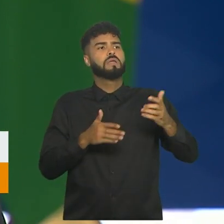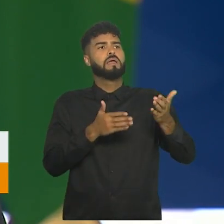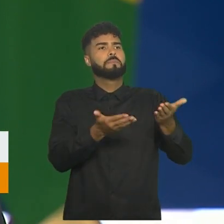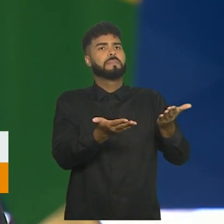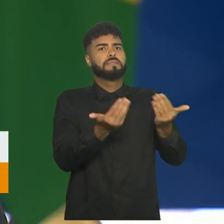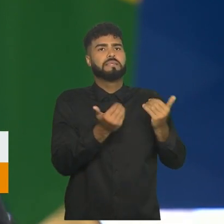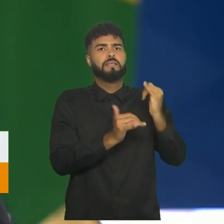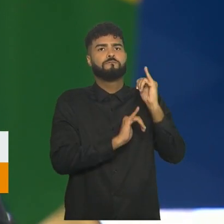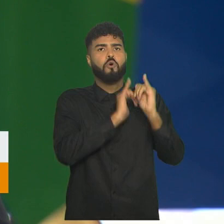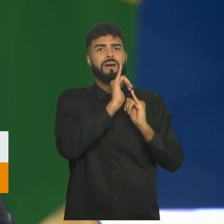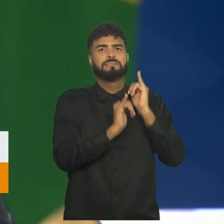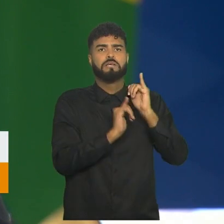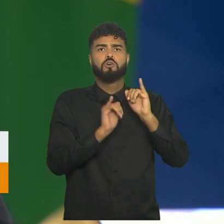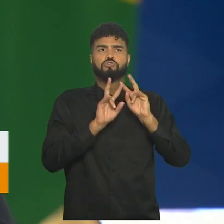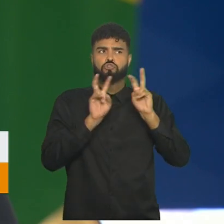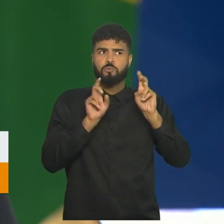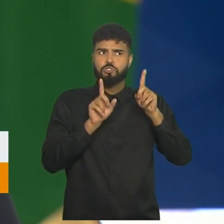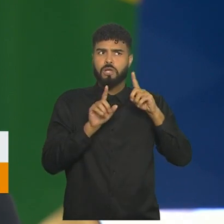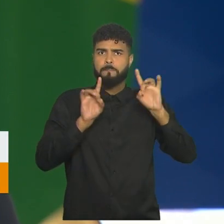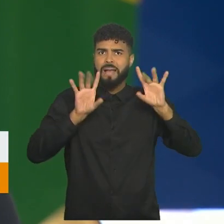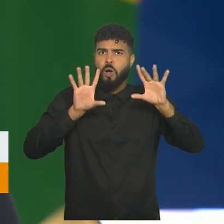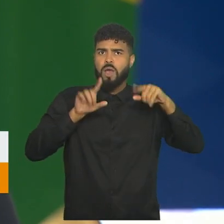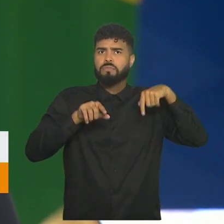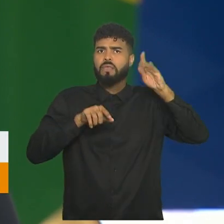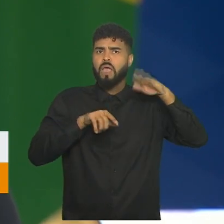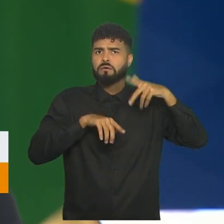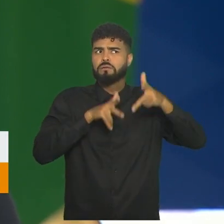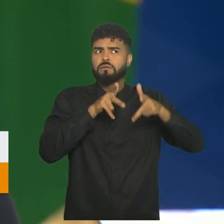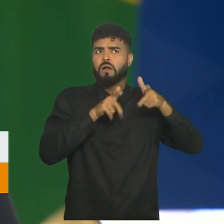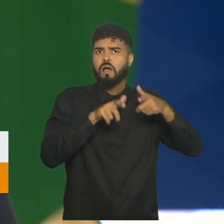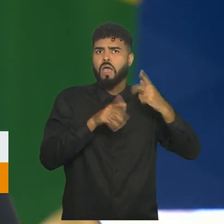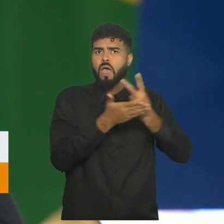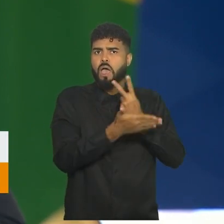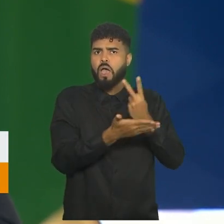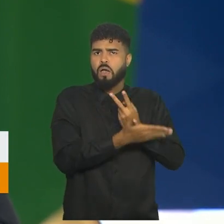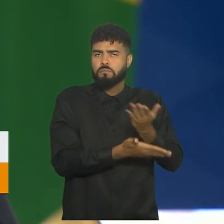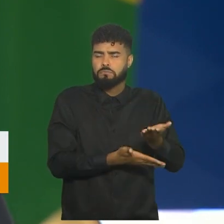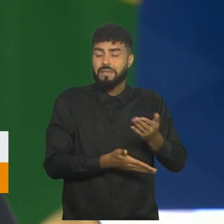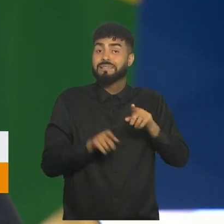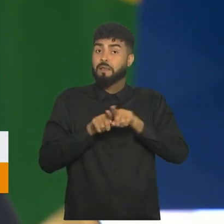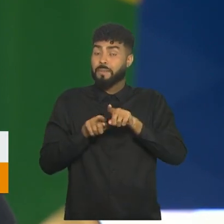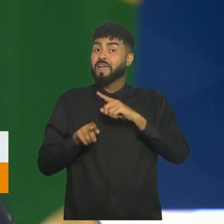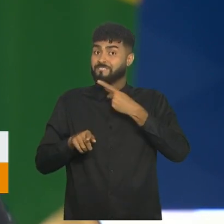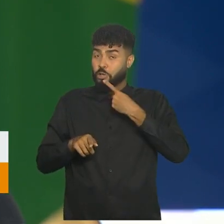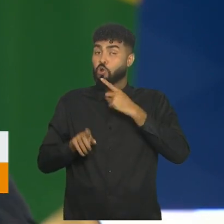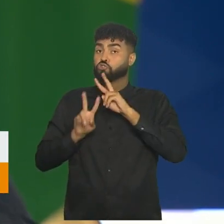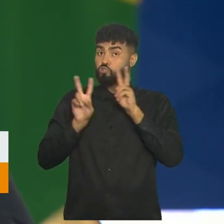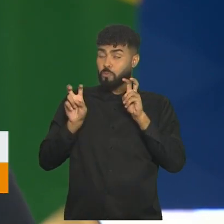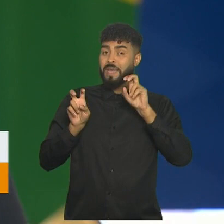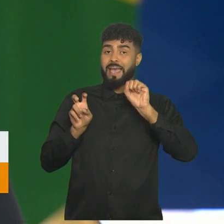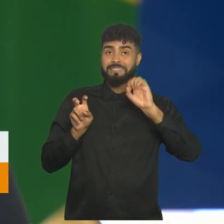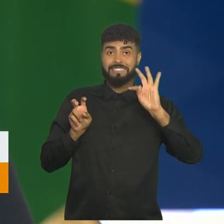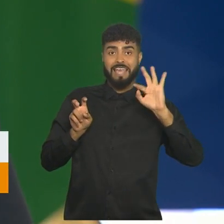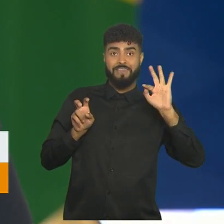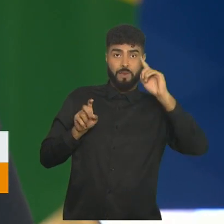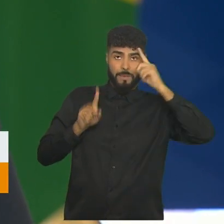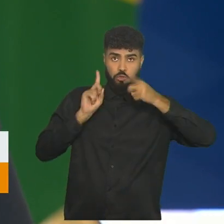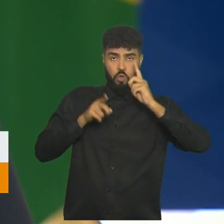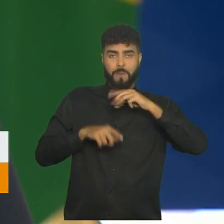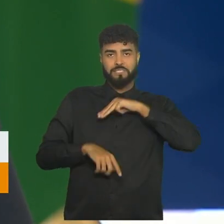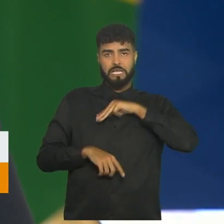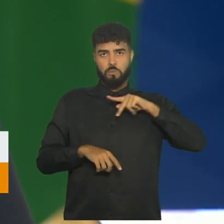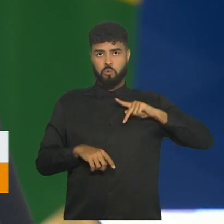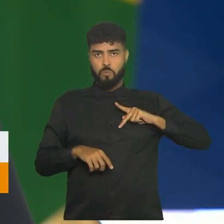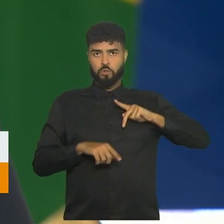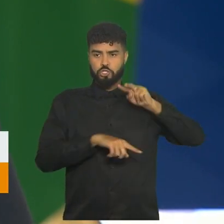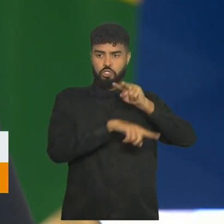vacinação indevida. Eles também comentaram sobre uma decisão do STF que determinou que os ministérios públicos regionais fiscalizem a